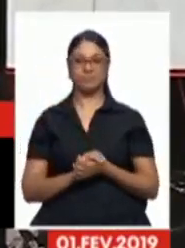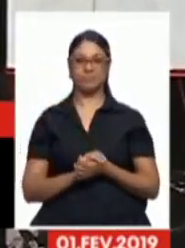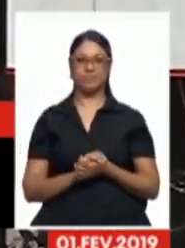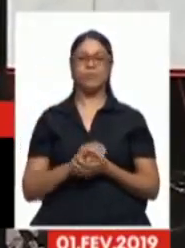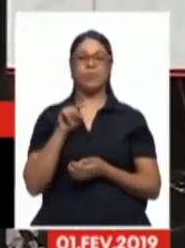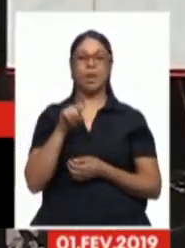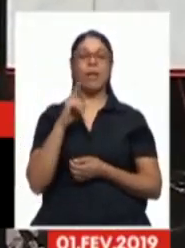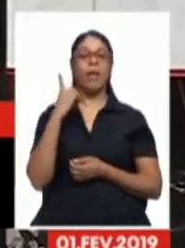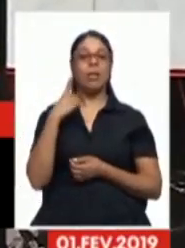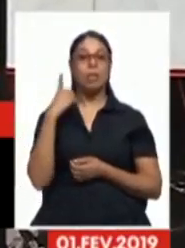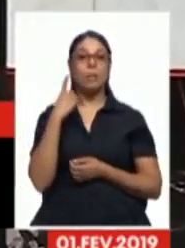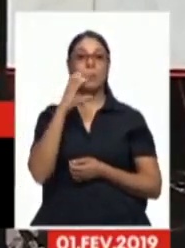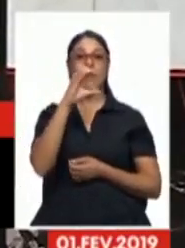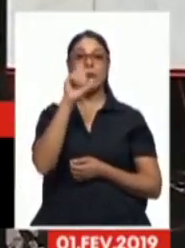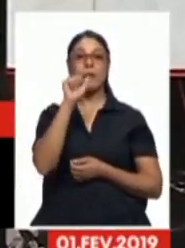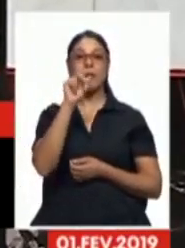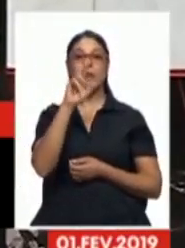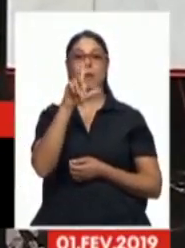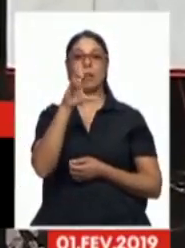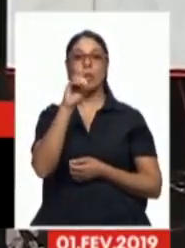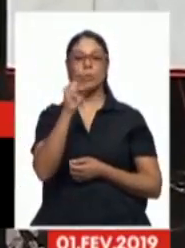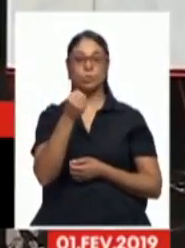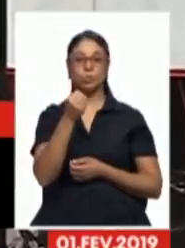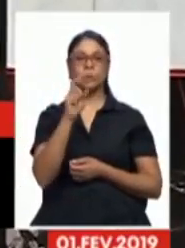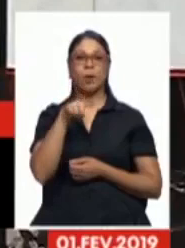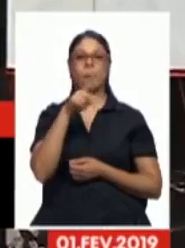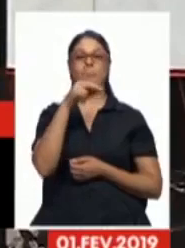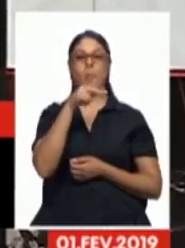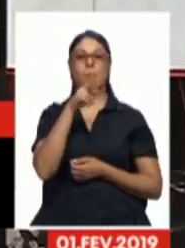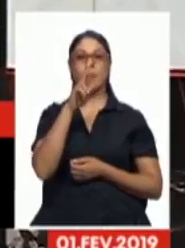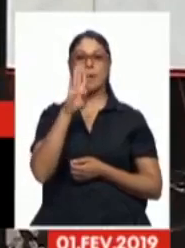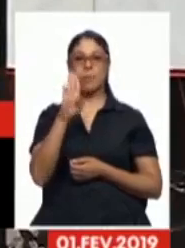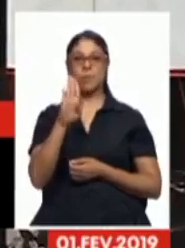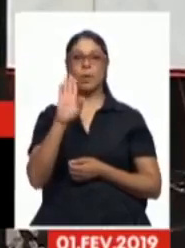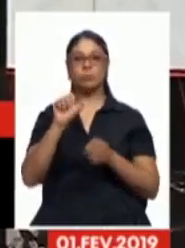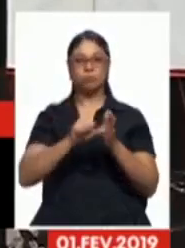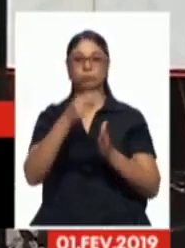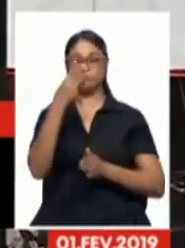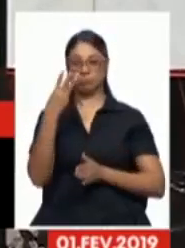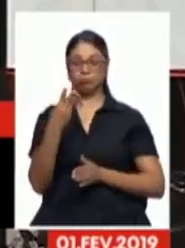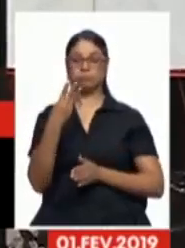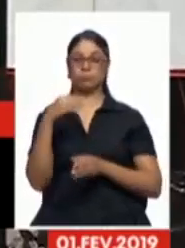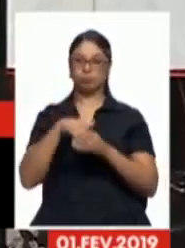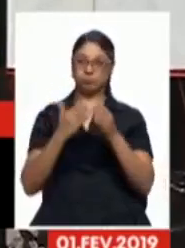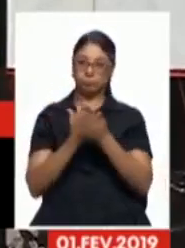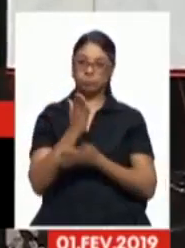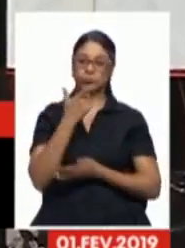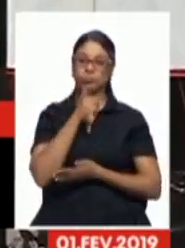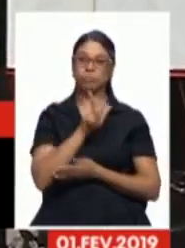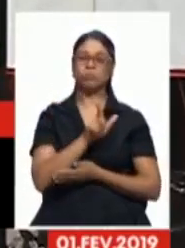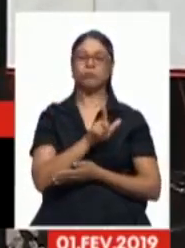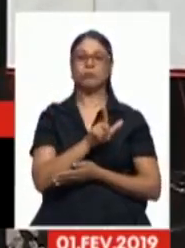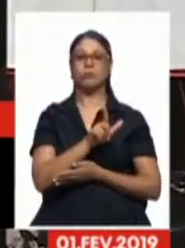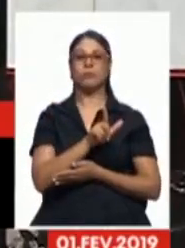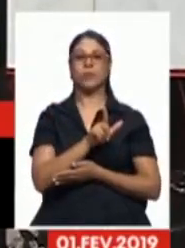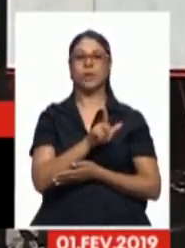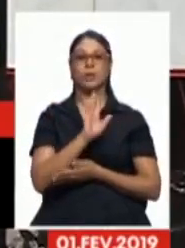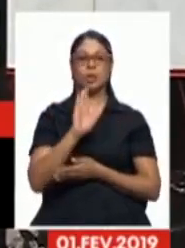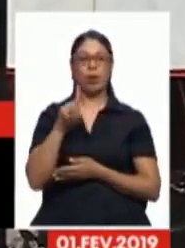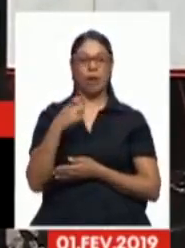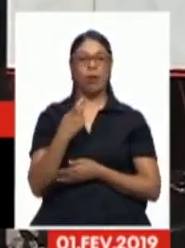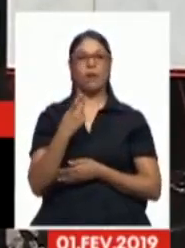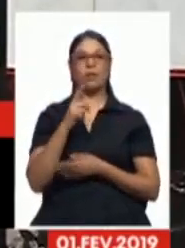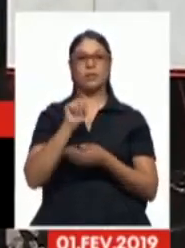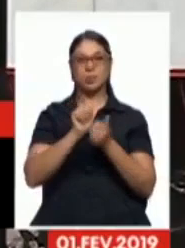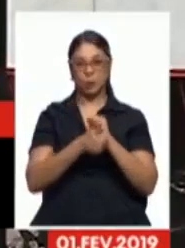Este foi o deputado Carlos Henrique, do PRB. Está no terceiro mandato, já foi secretário de Estado de